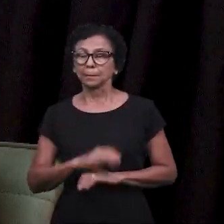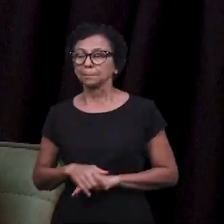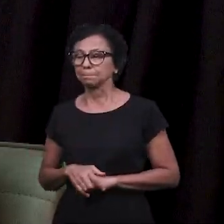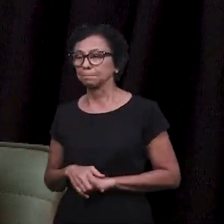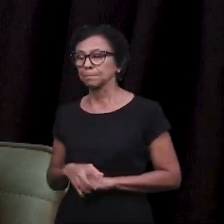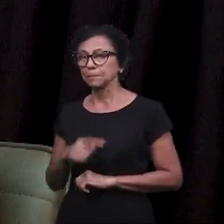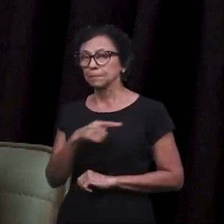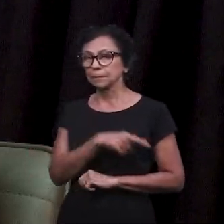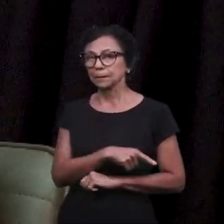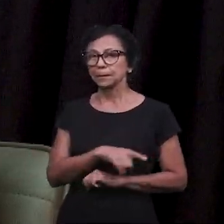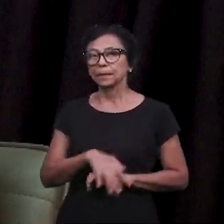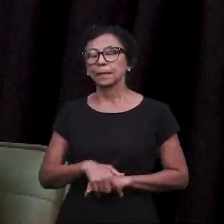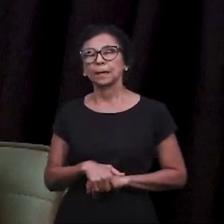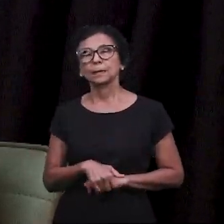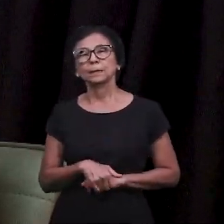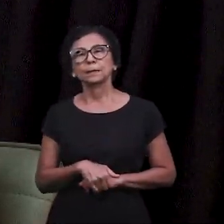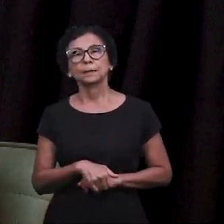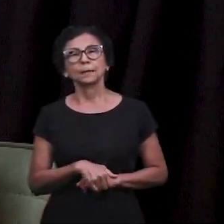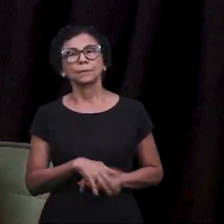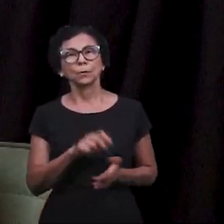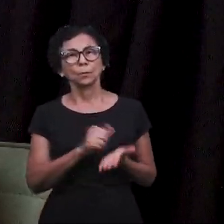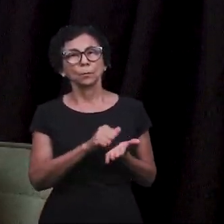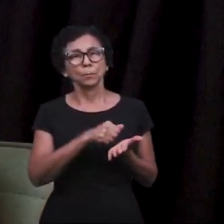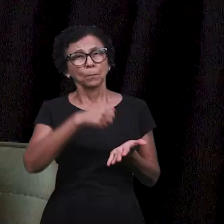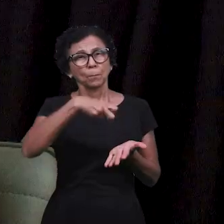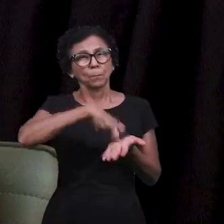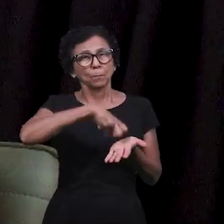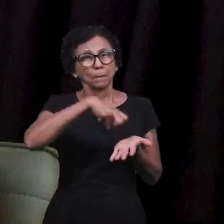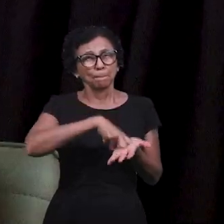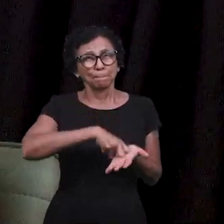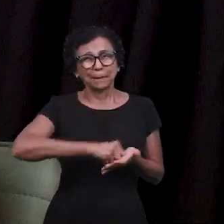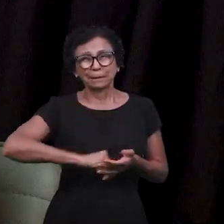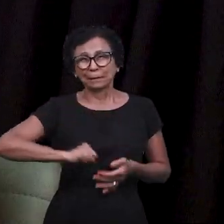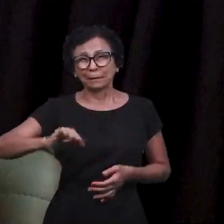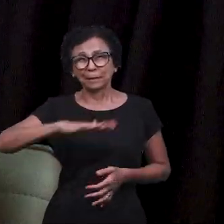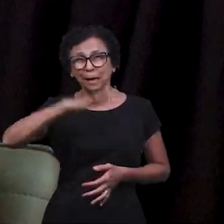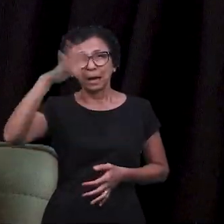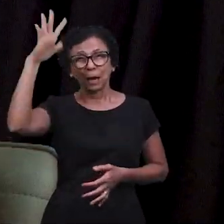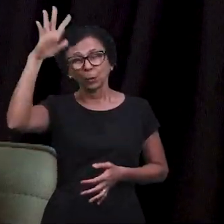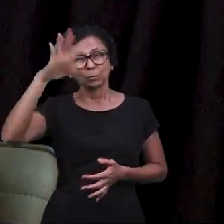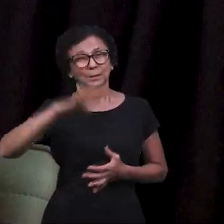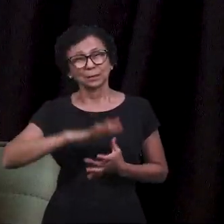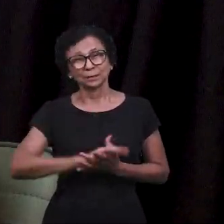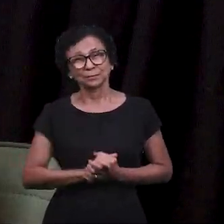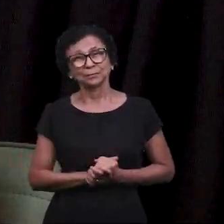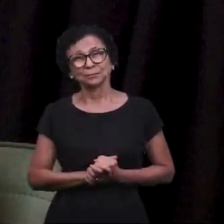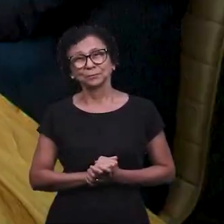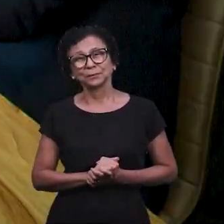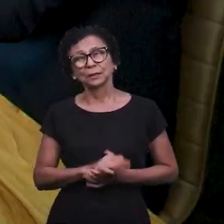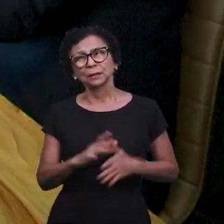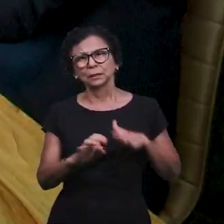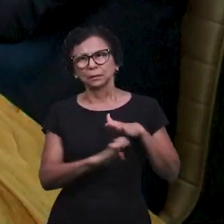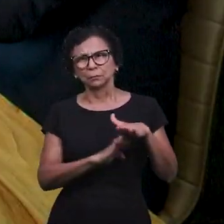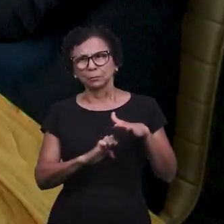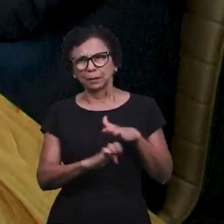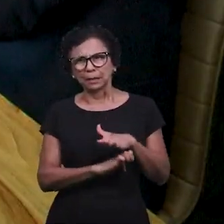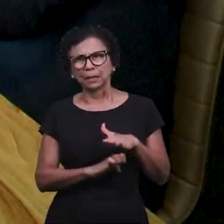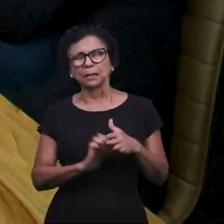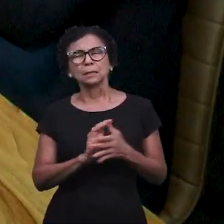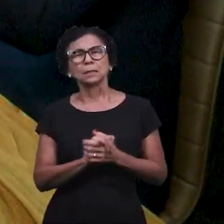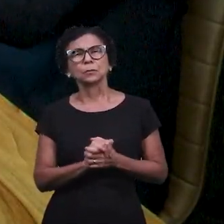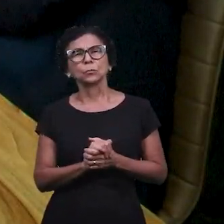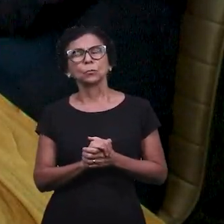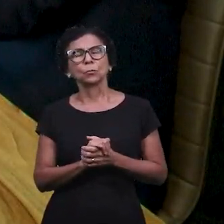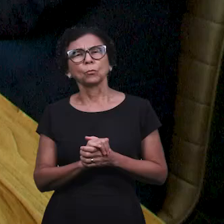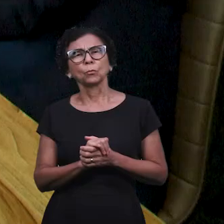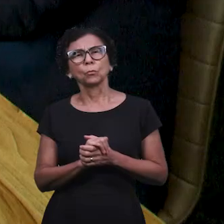CGU muito alta, uma pena muito pesada, porque no caso das empresas, você pode ter pena de até 20% do faturamento bruto